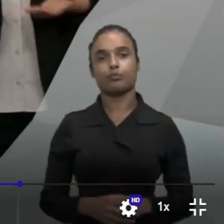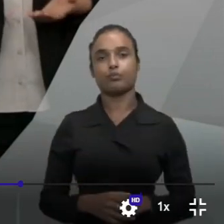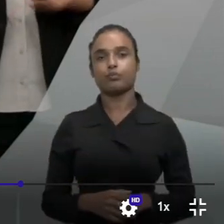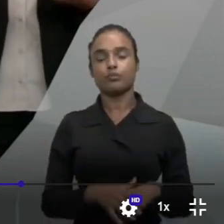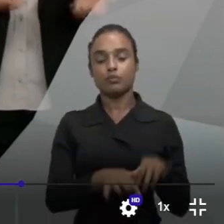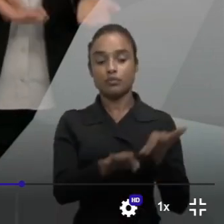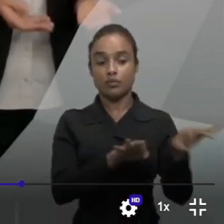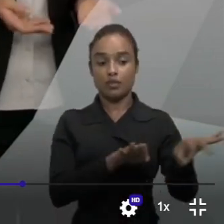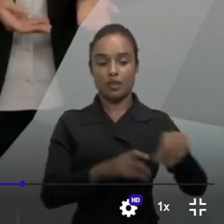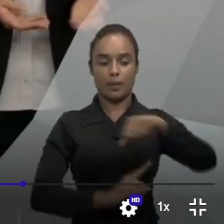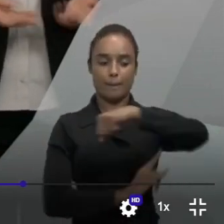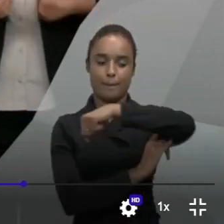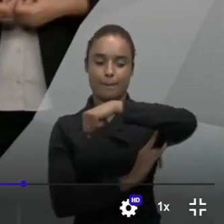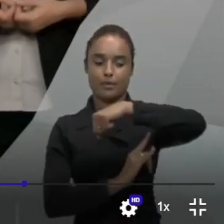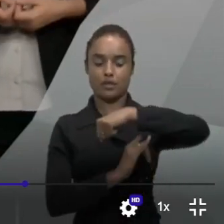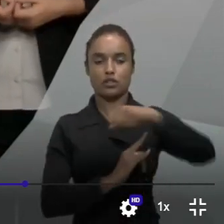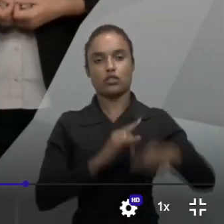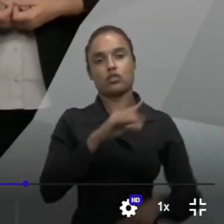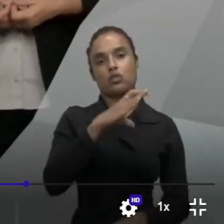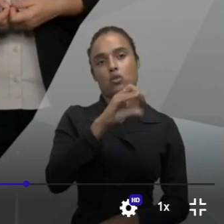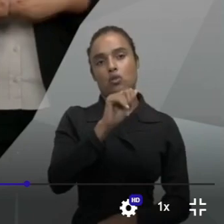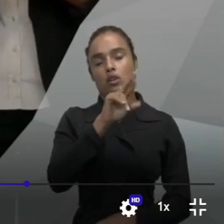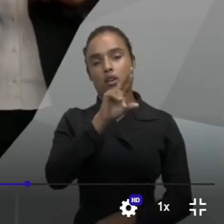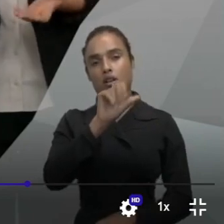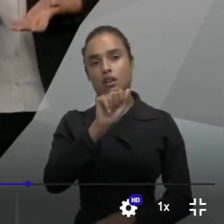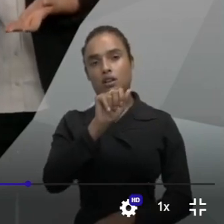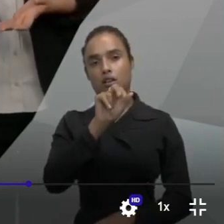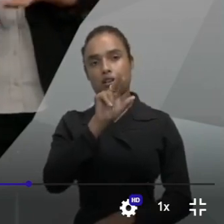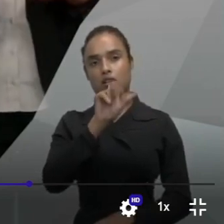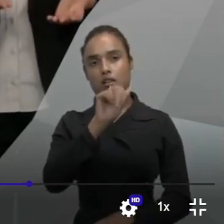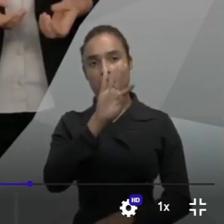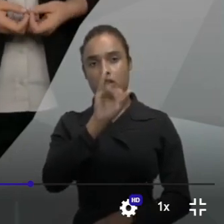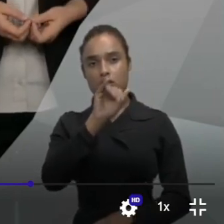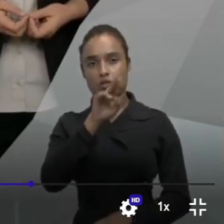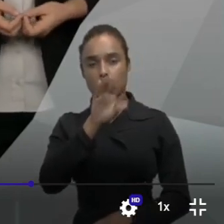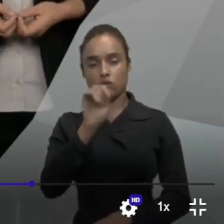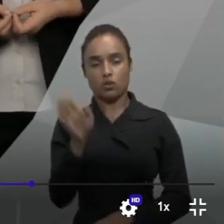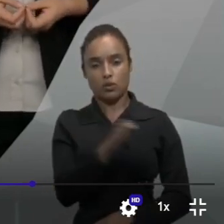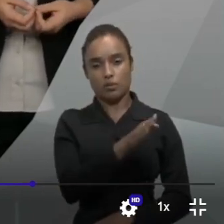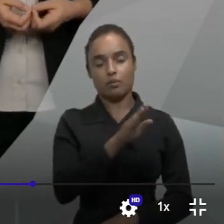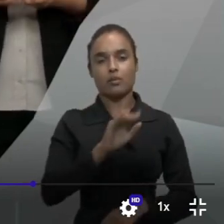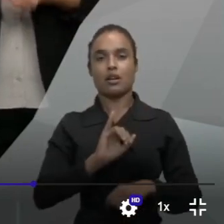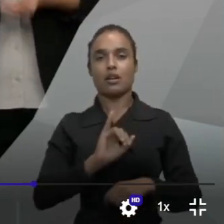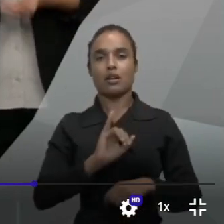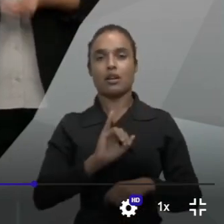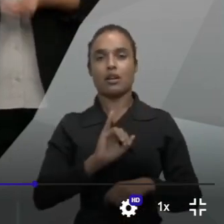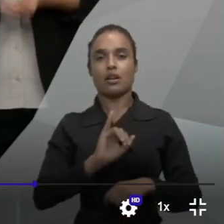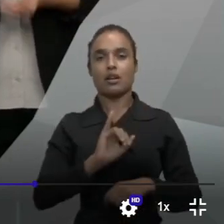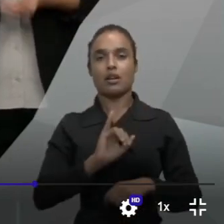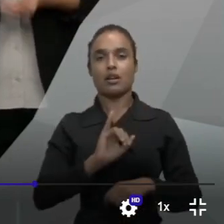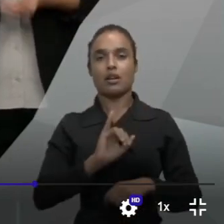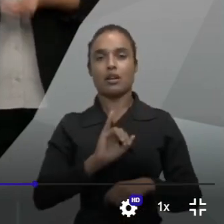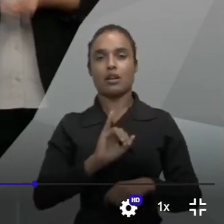projeto da ponte Caraguatatuba-Ilhabela, optamos por trabalhar com vigas em T, por meio da